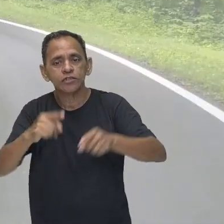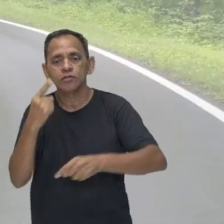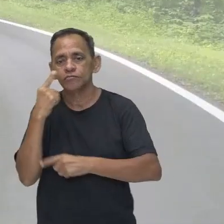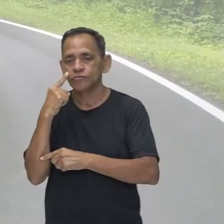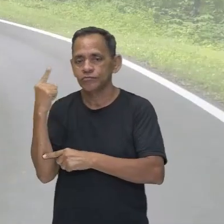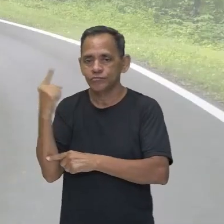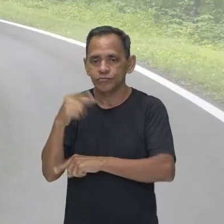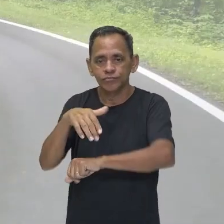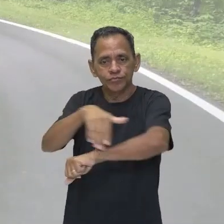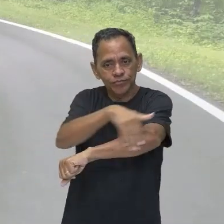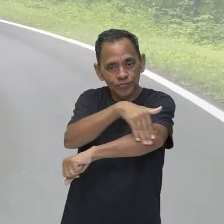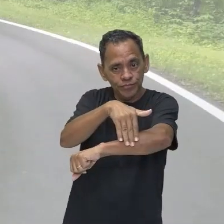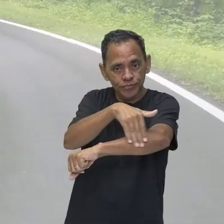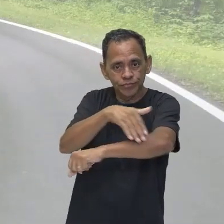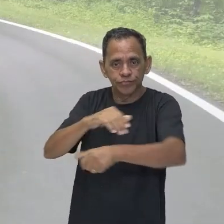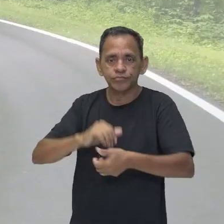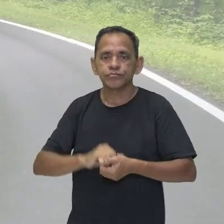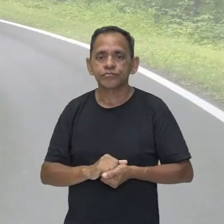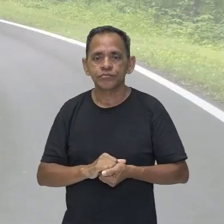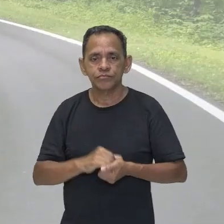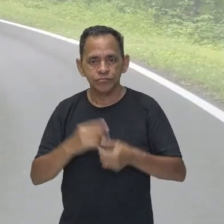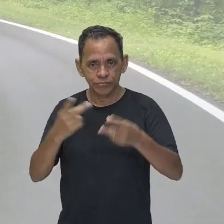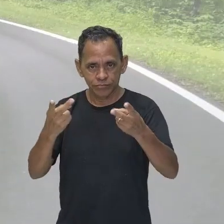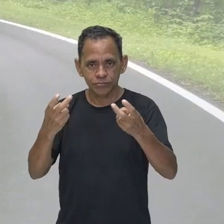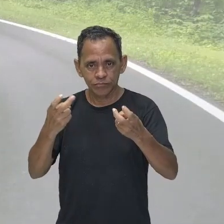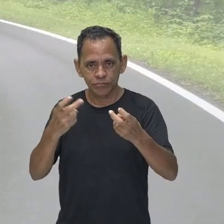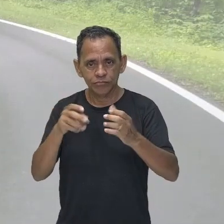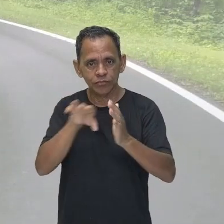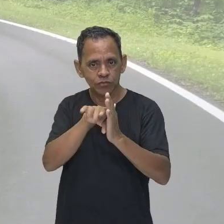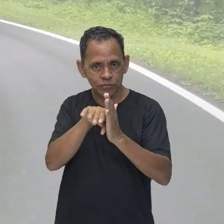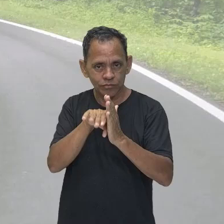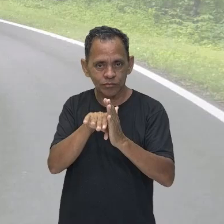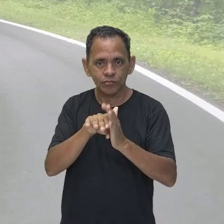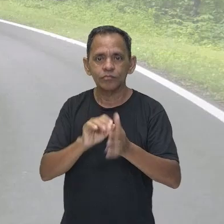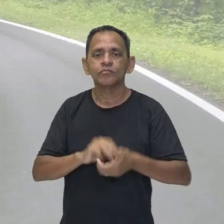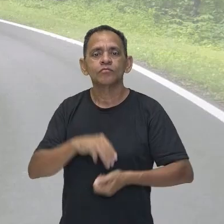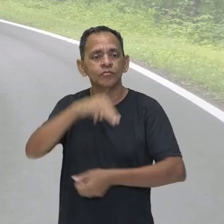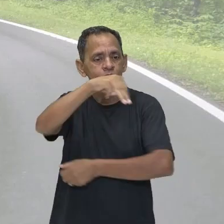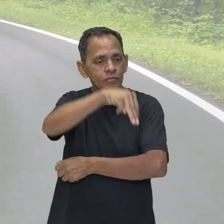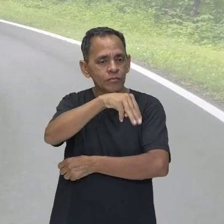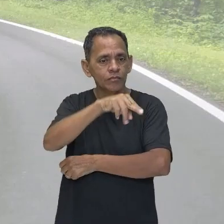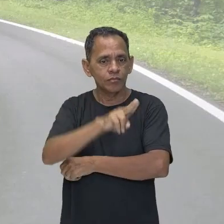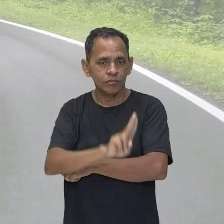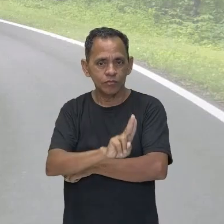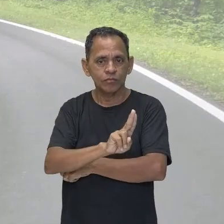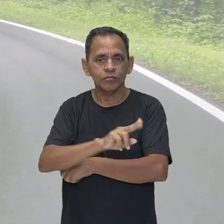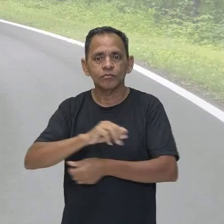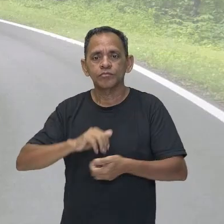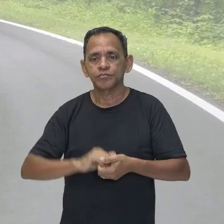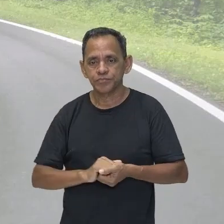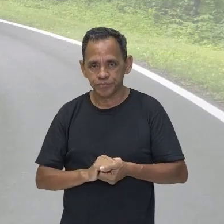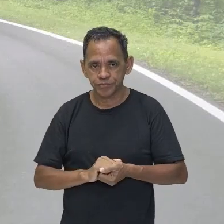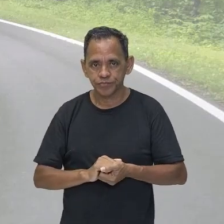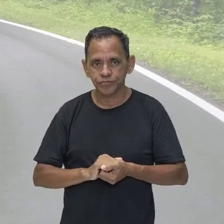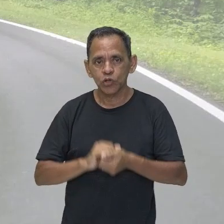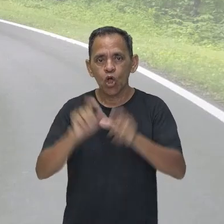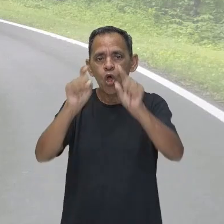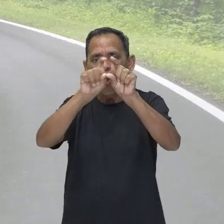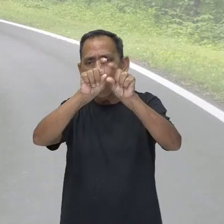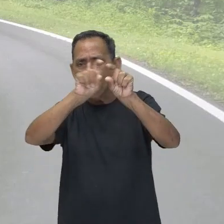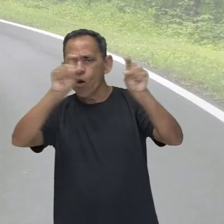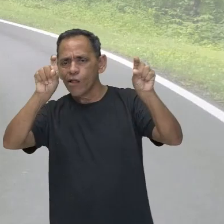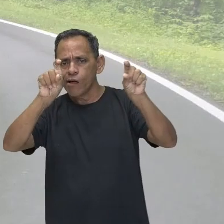pessoal. Vocês viram aí a definição de movimento uniforme. É super importante que tu entenda